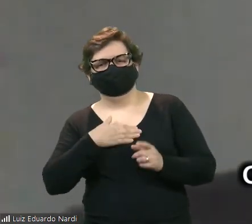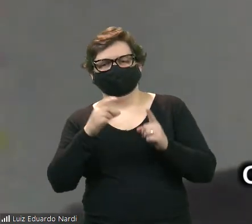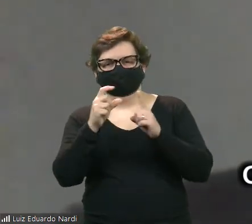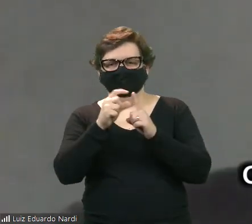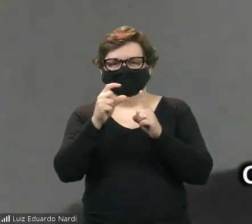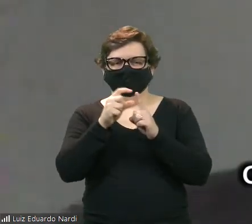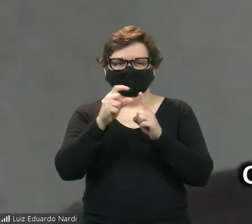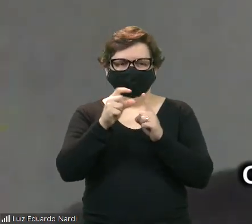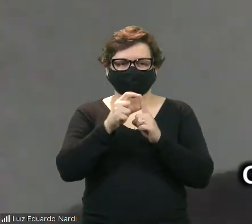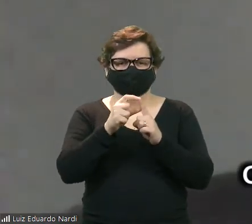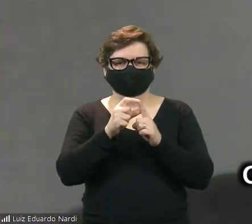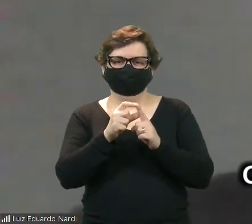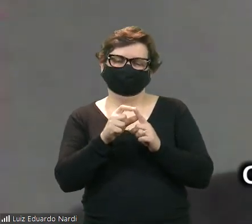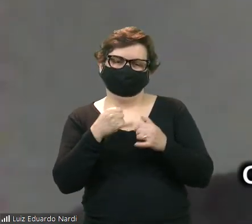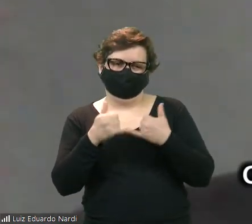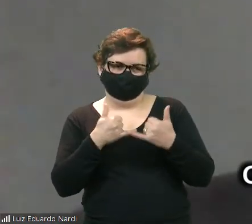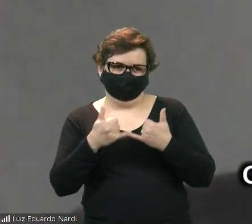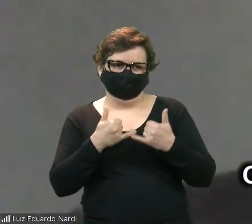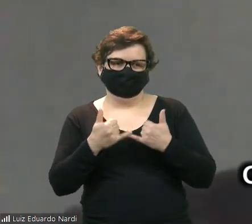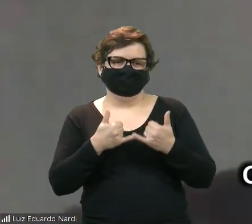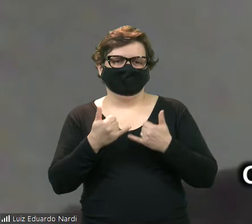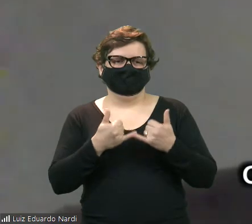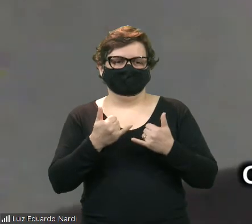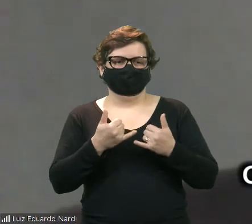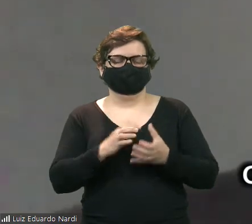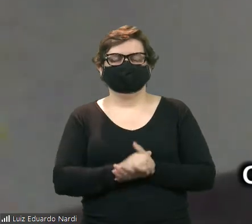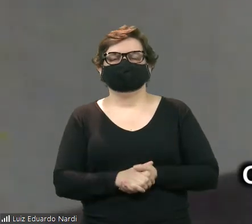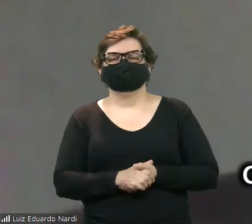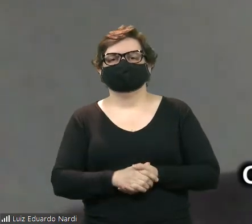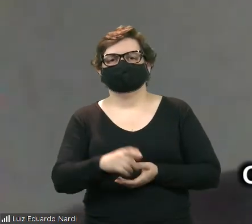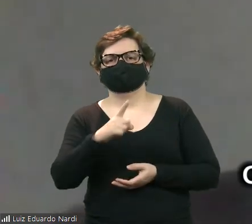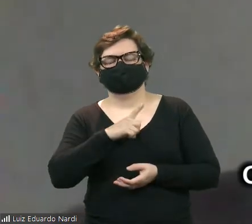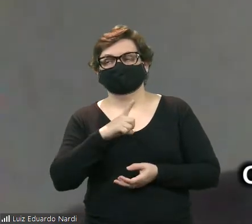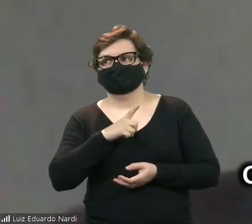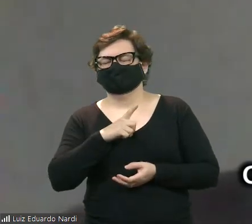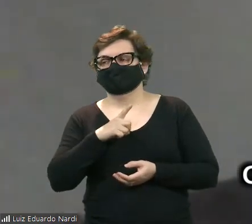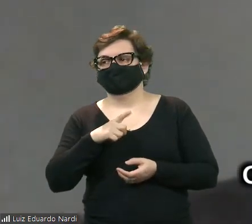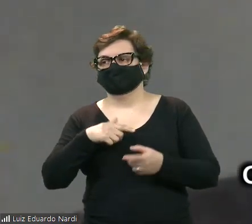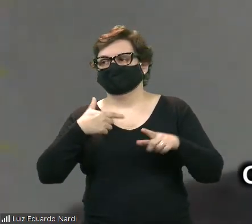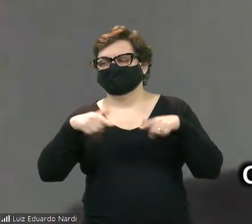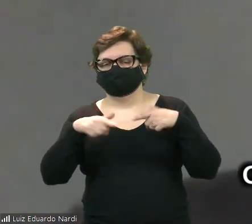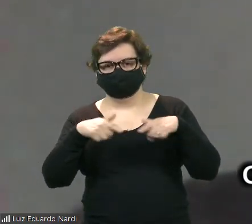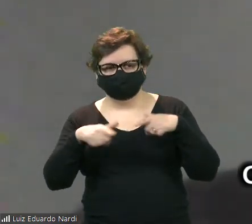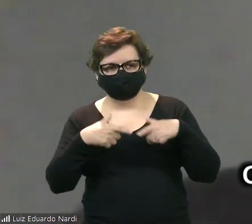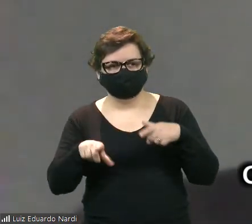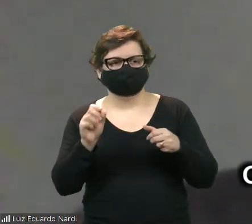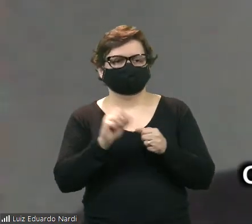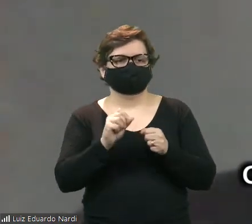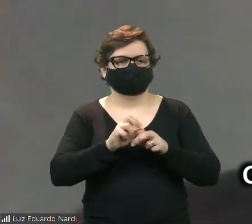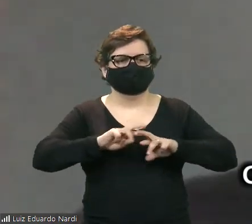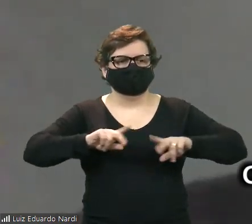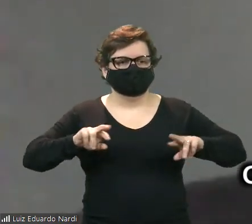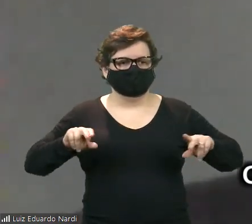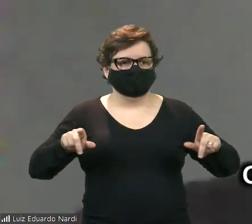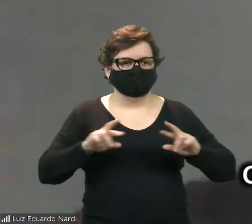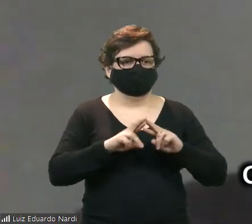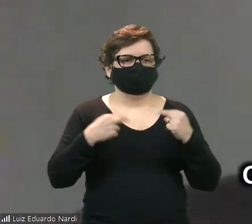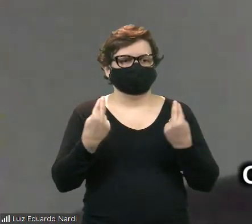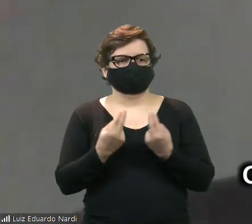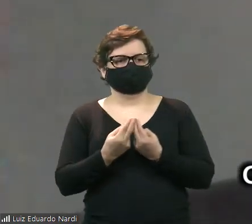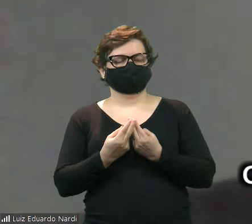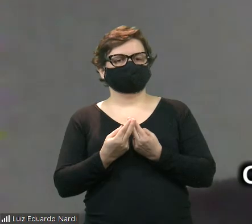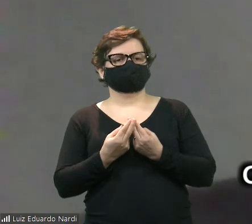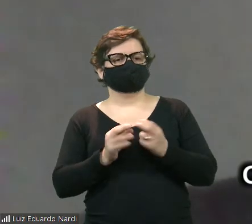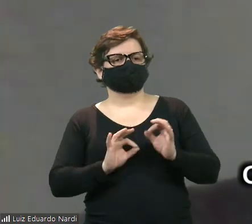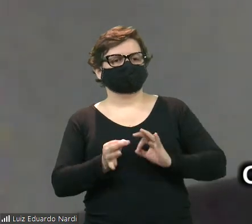que realmente houve um trabalho. Foi montado, com diversas audiências, de Vossa Excelência há de se recordar,